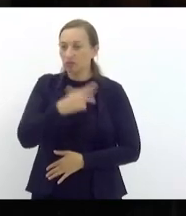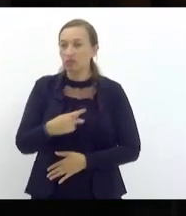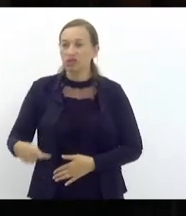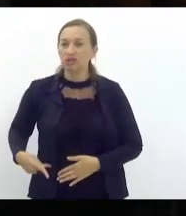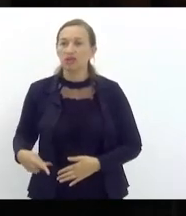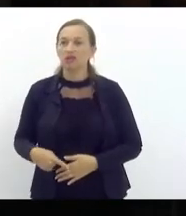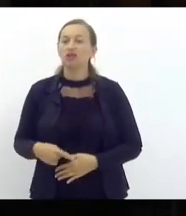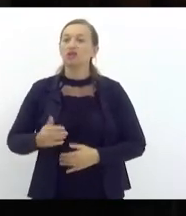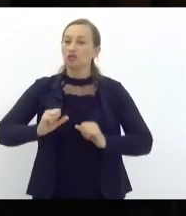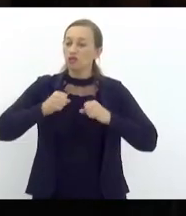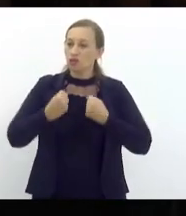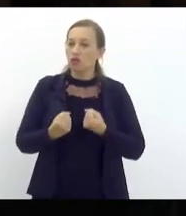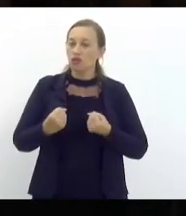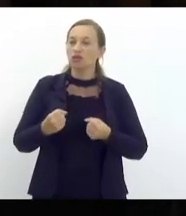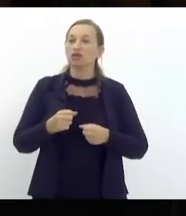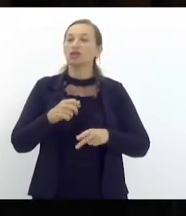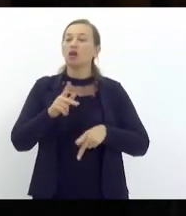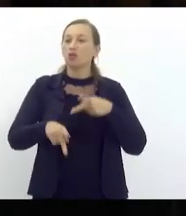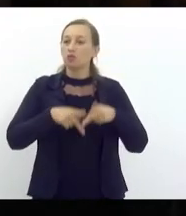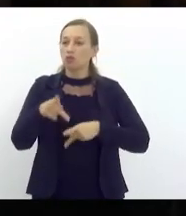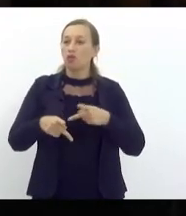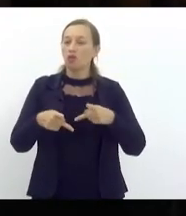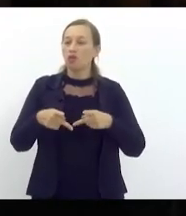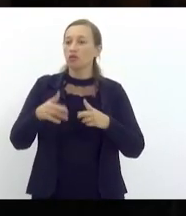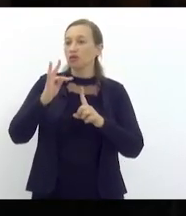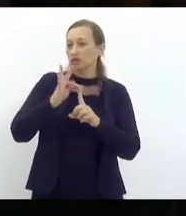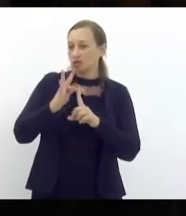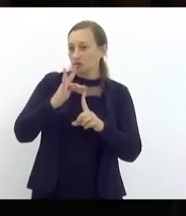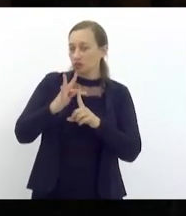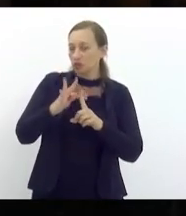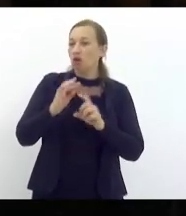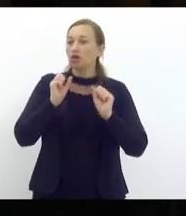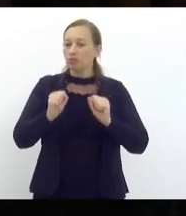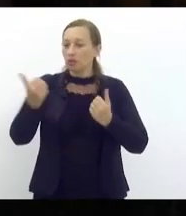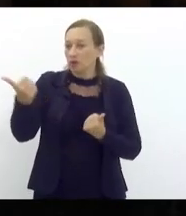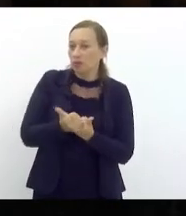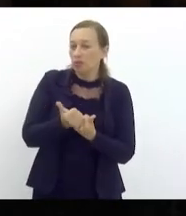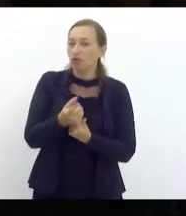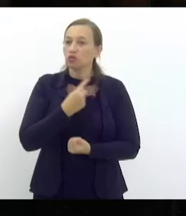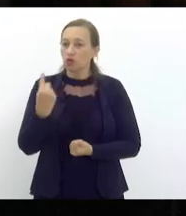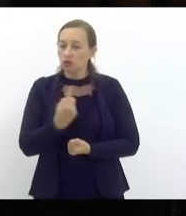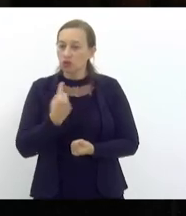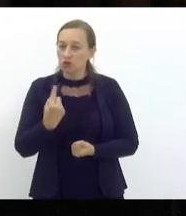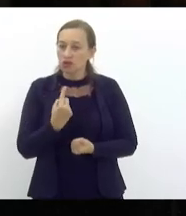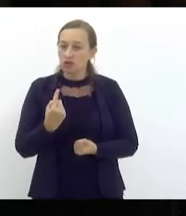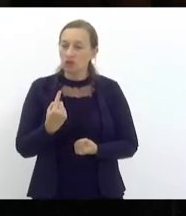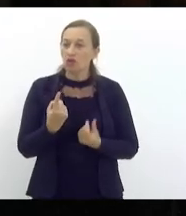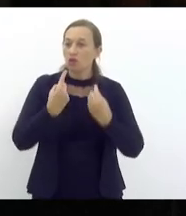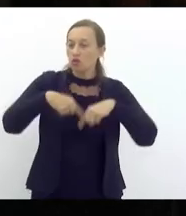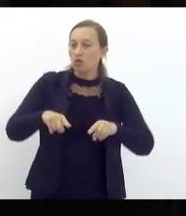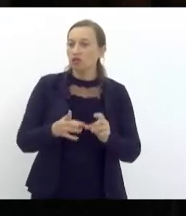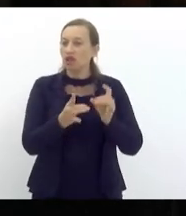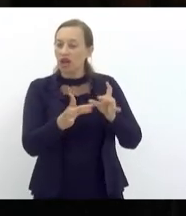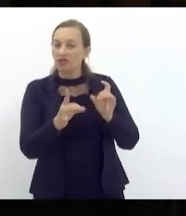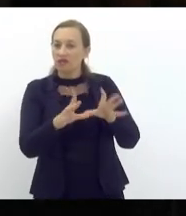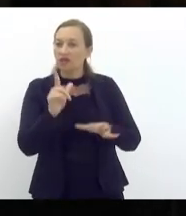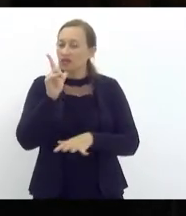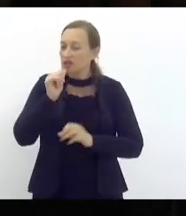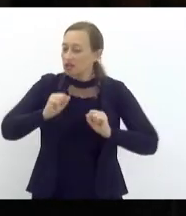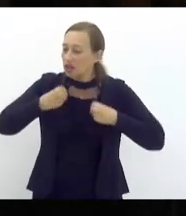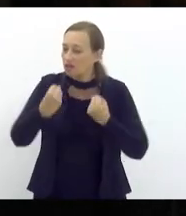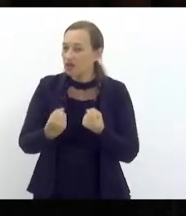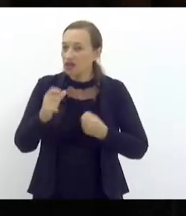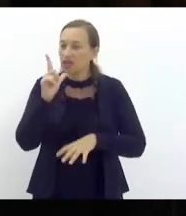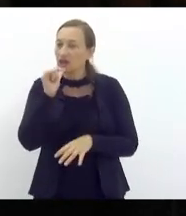presidenta reforça ao povo de Teresópolis aos teresopolitanos que podem contar com a gente contra a privatização da água em defesa da água